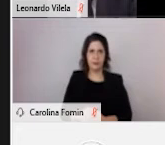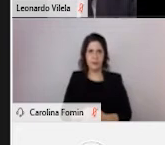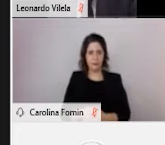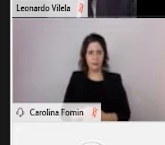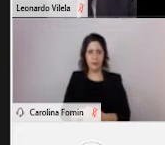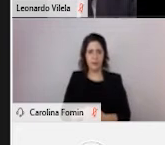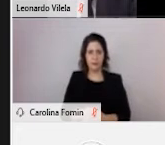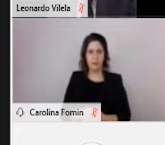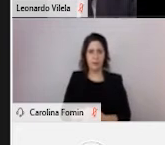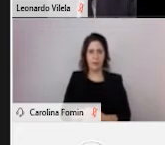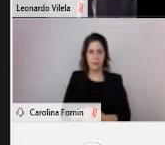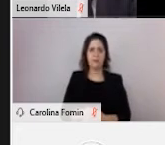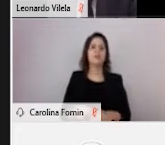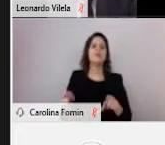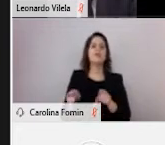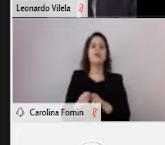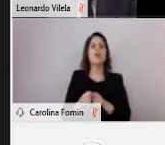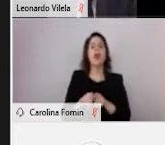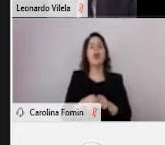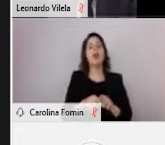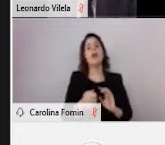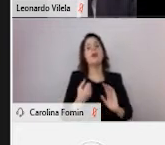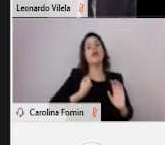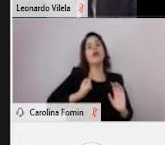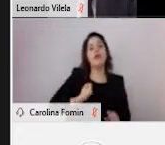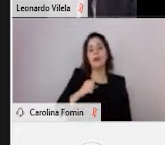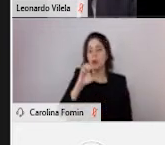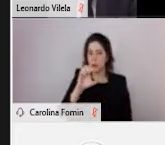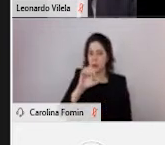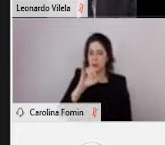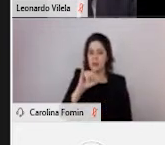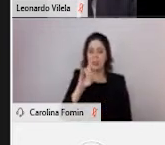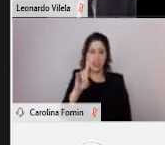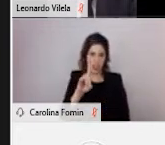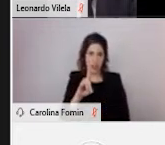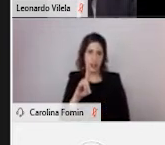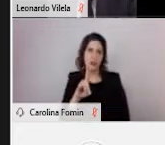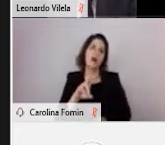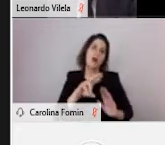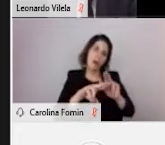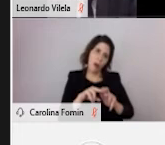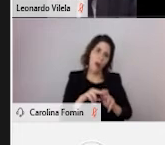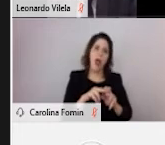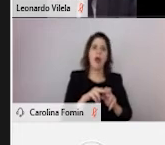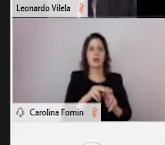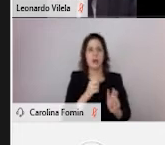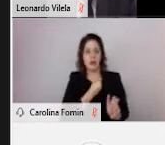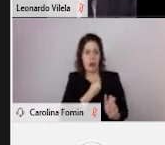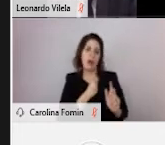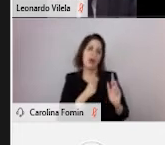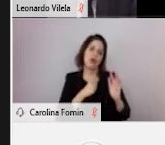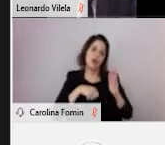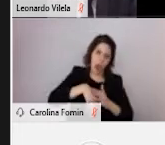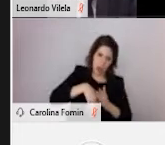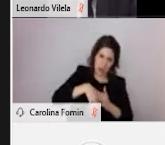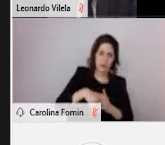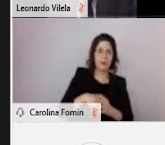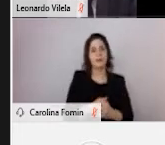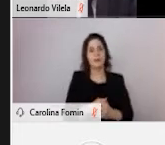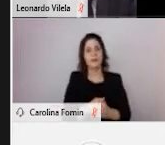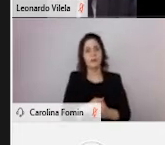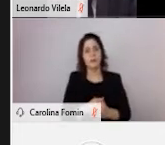Aqui, por solicitações de CID. Essa é uma ferramenta, né, que, se utilizada de uma forma